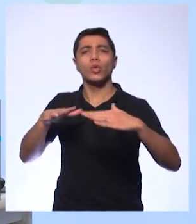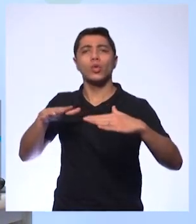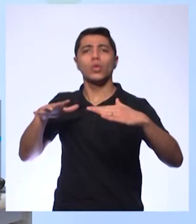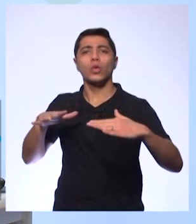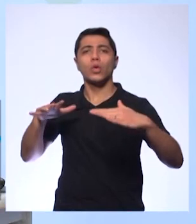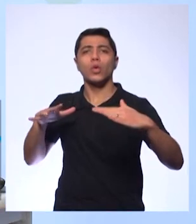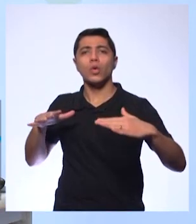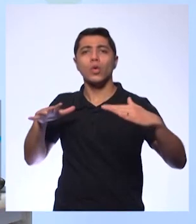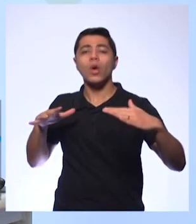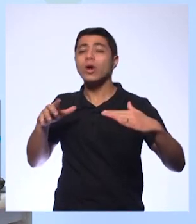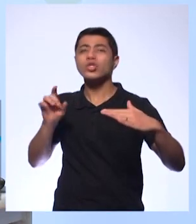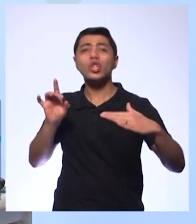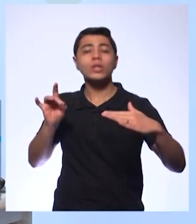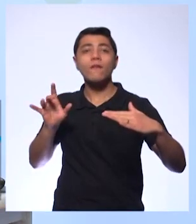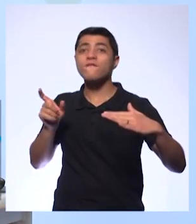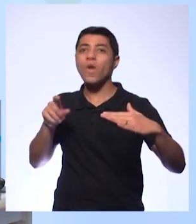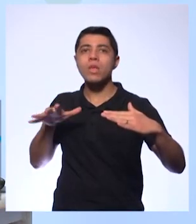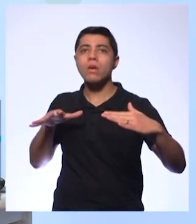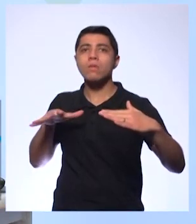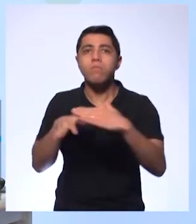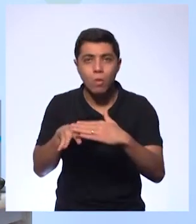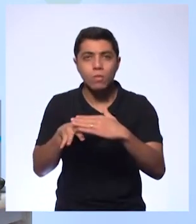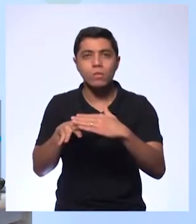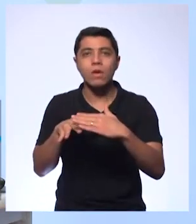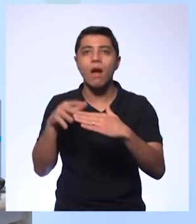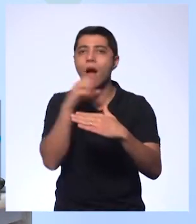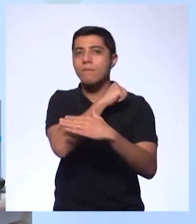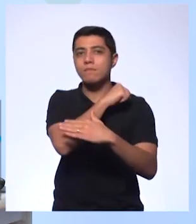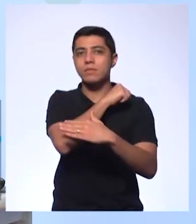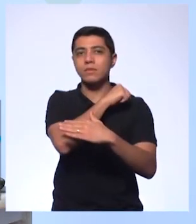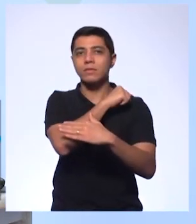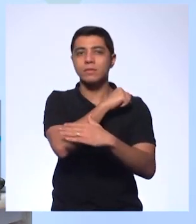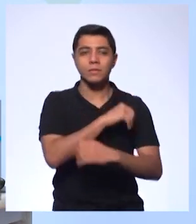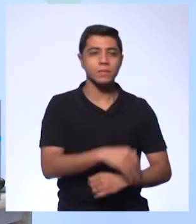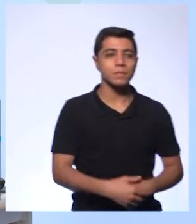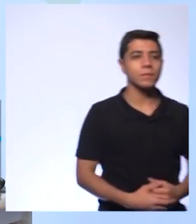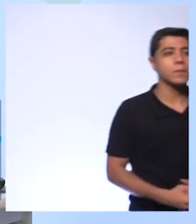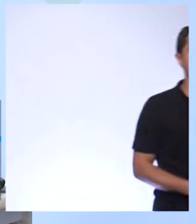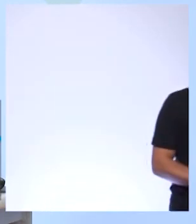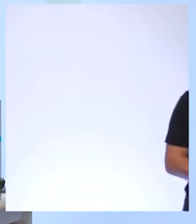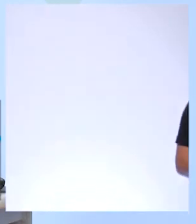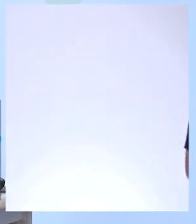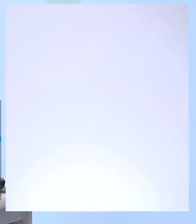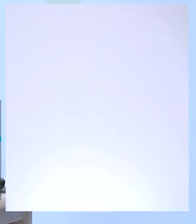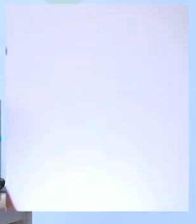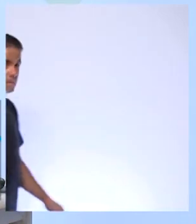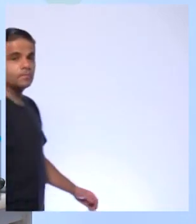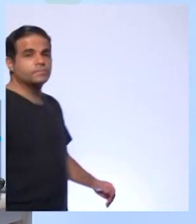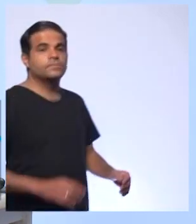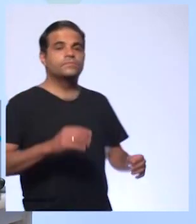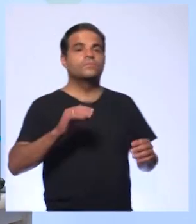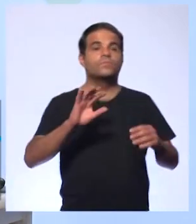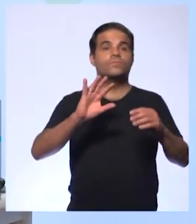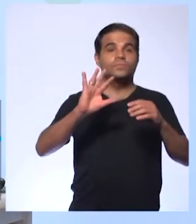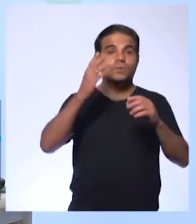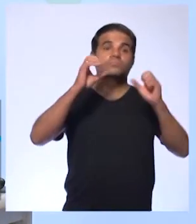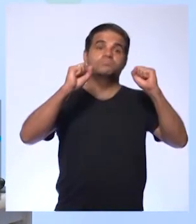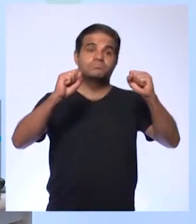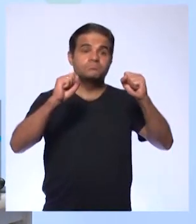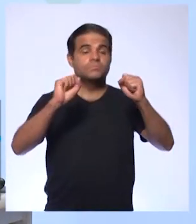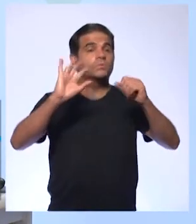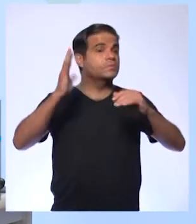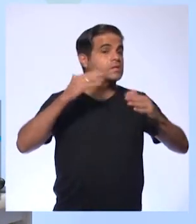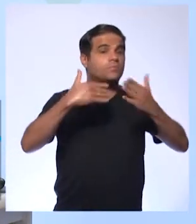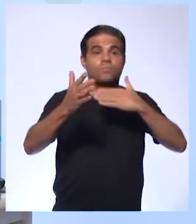de repente, ela volta. Só que ela não voltou até o seu final, ela voltou até só metade. Então, pode acontecer, a